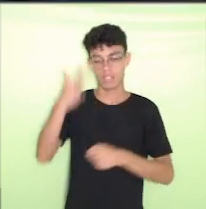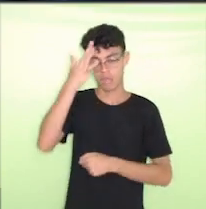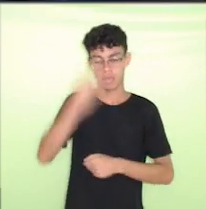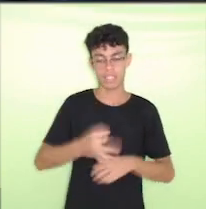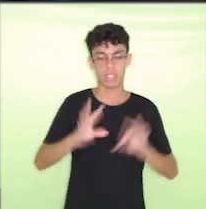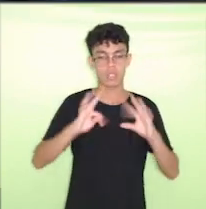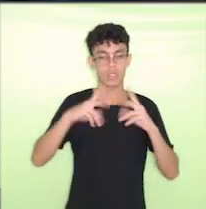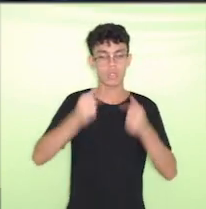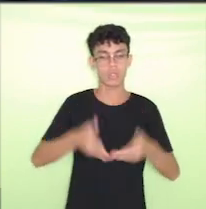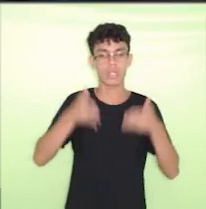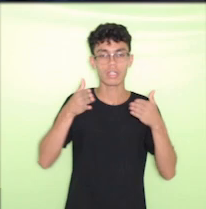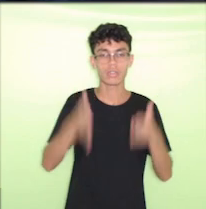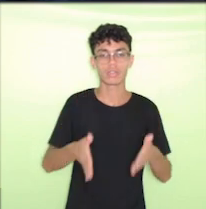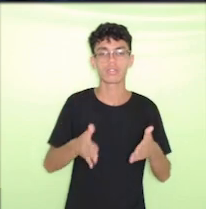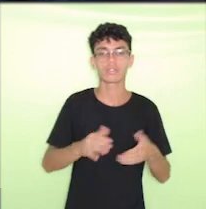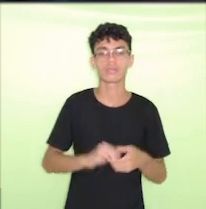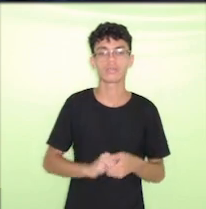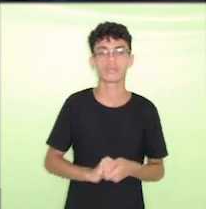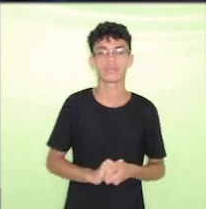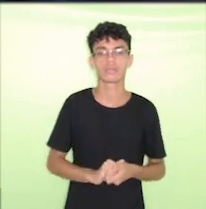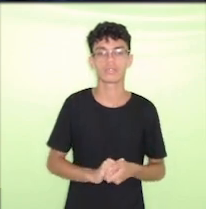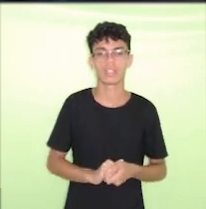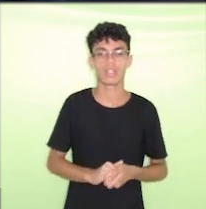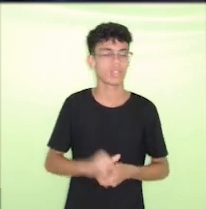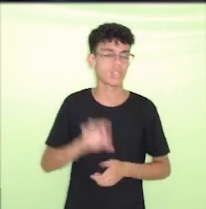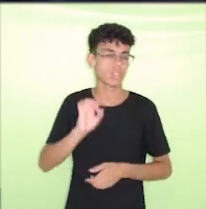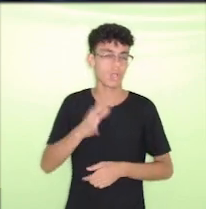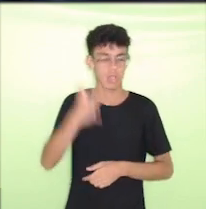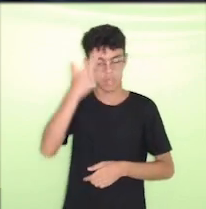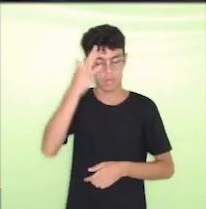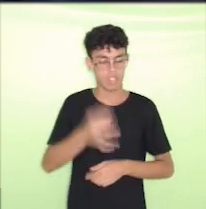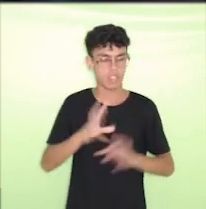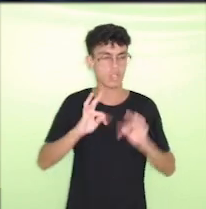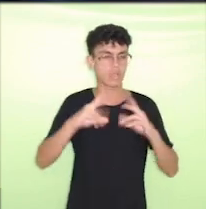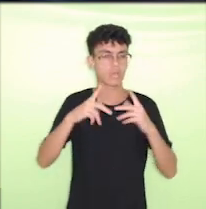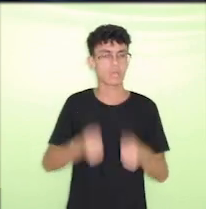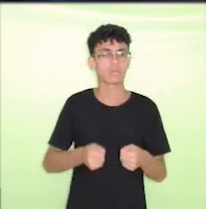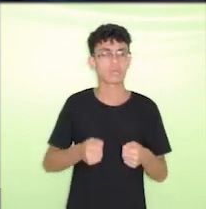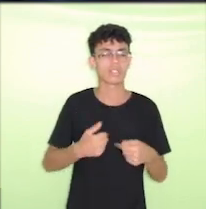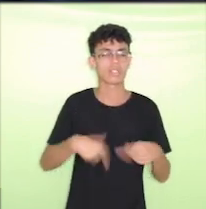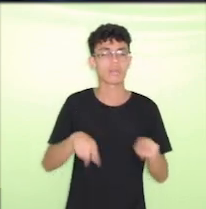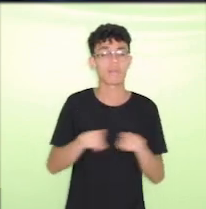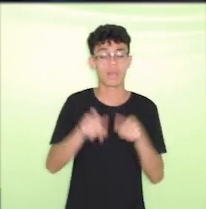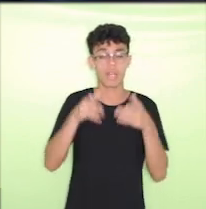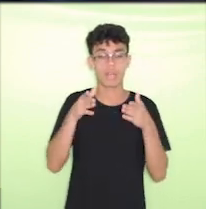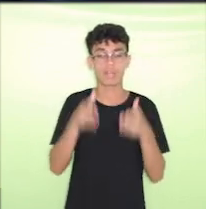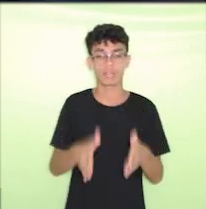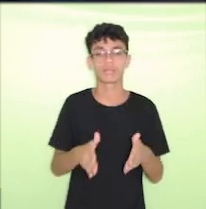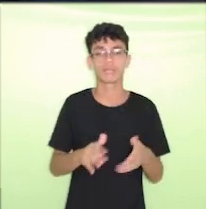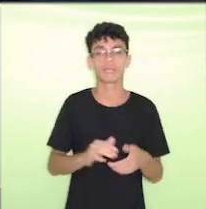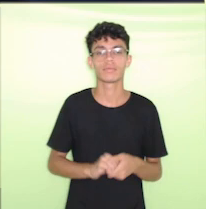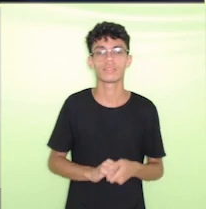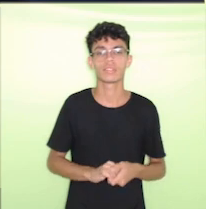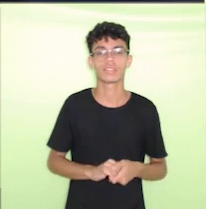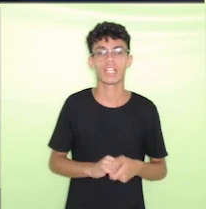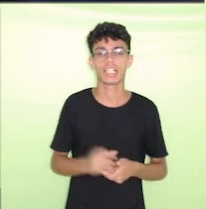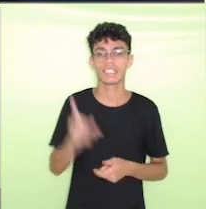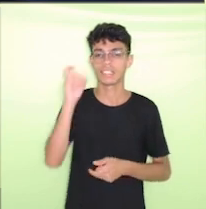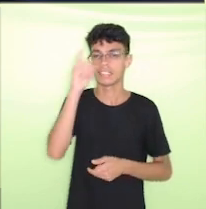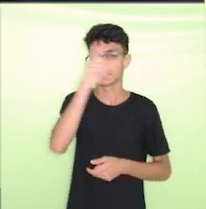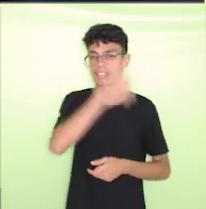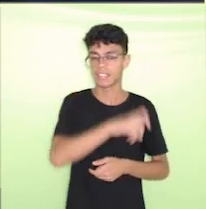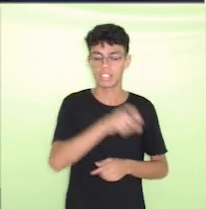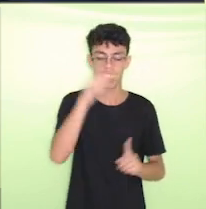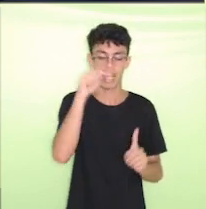tudo agora. Eu também só compreendi tudo agora. Será difícil, ela é